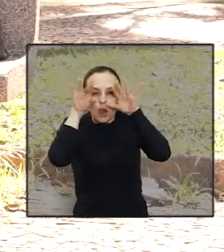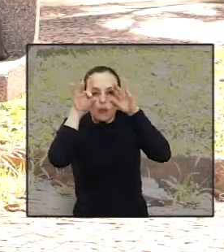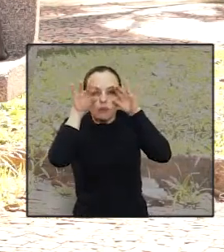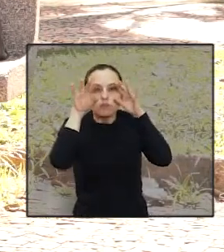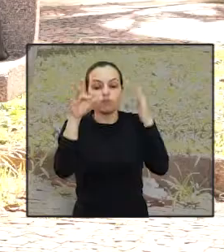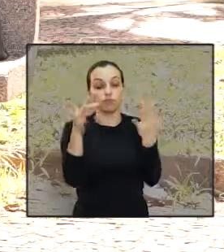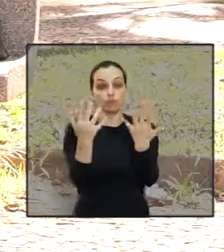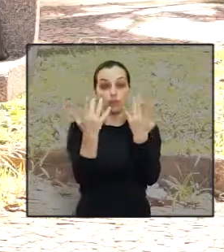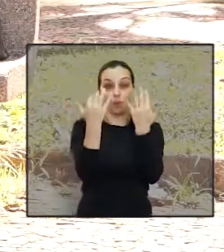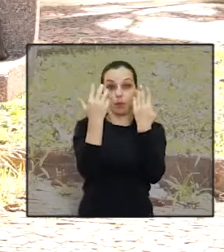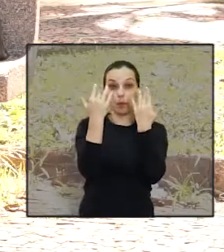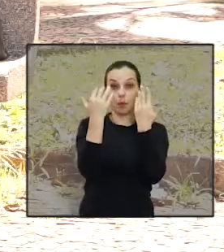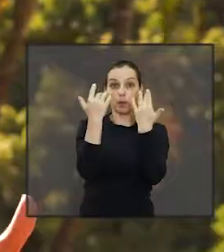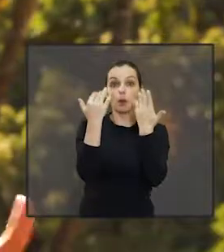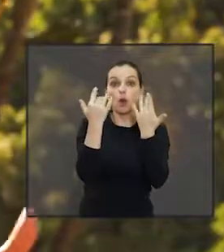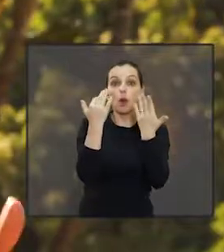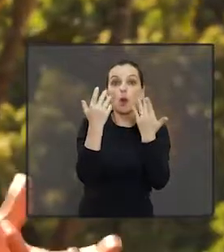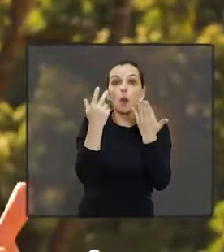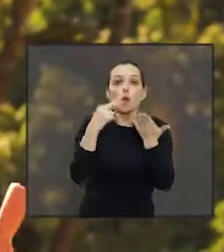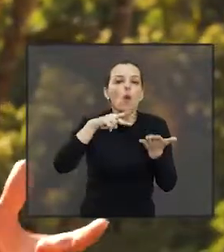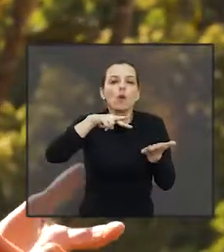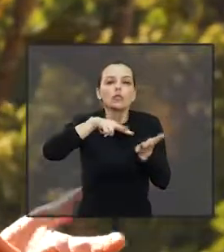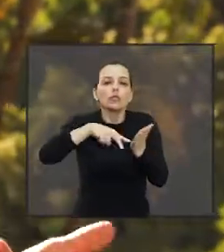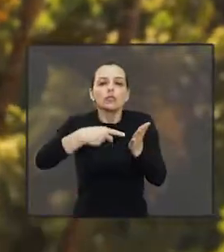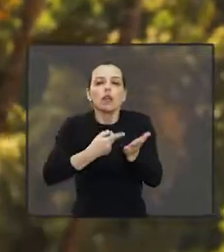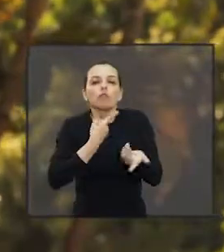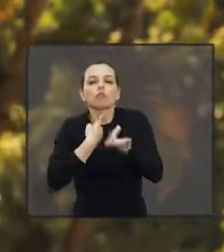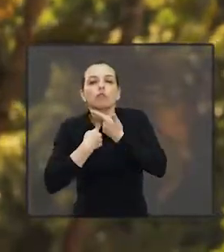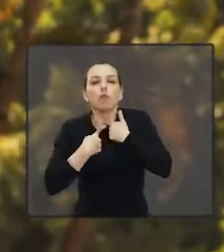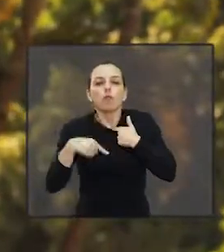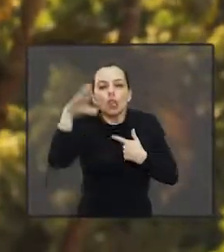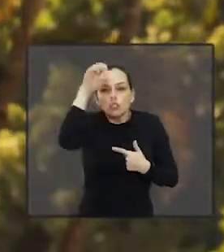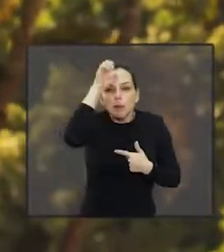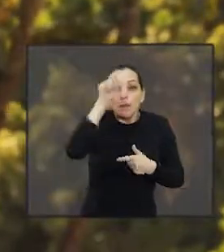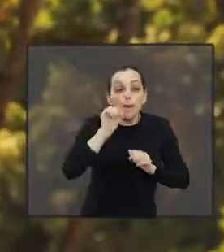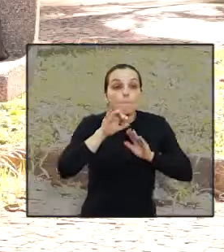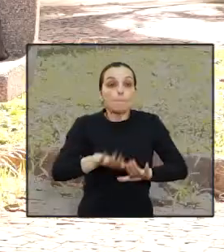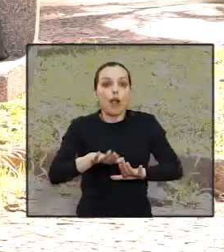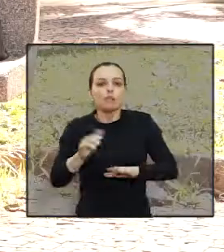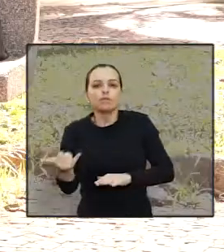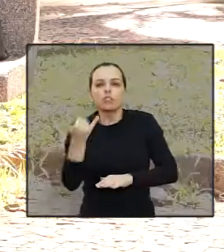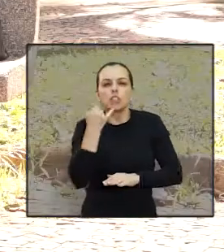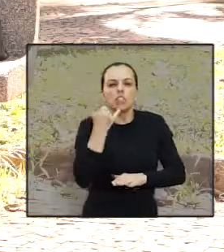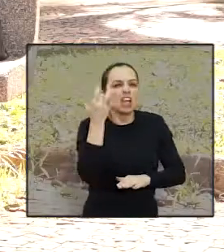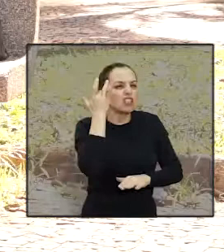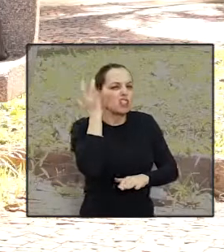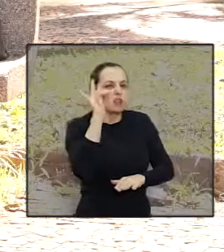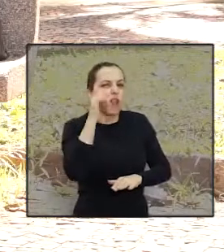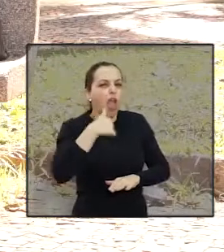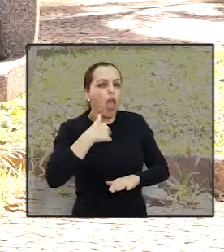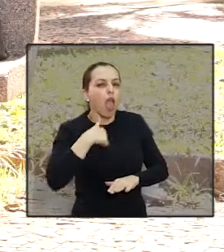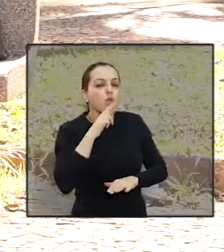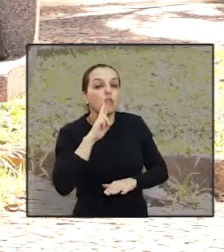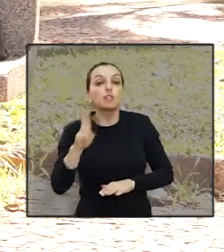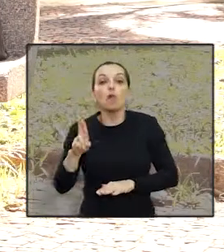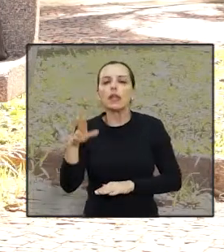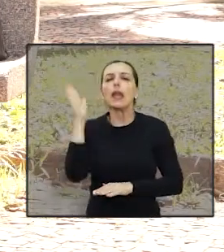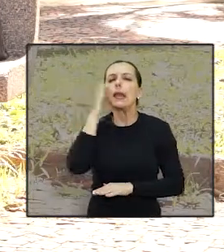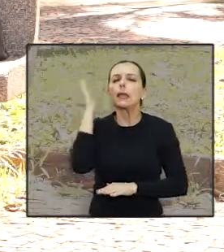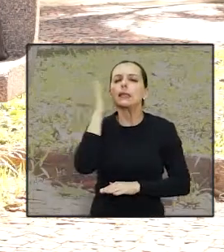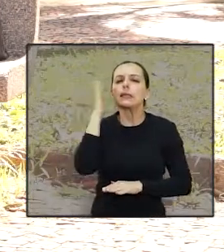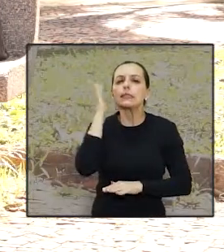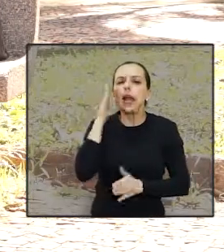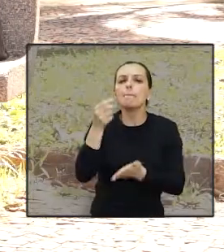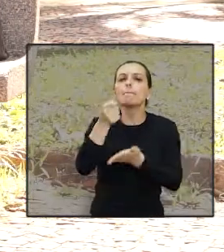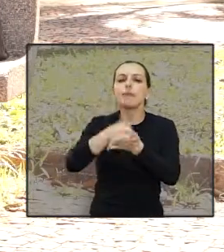com ela e com vontade, e falar, ah, mas eu não sei. Como não? Tenho o dom da escrita,